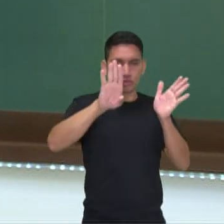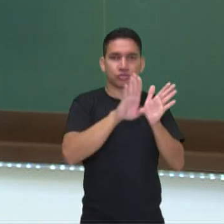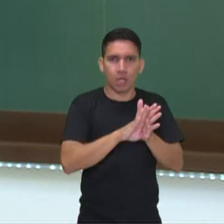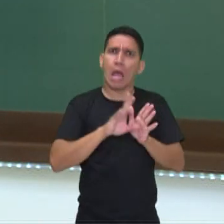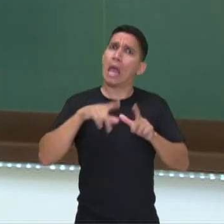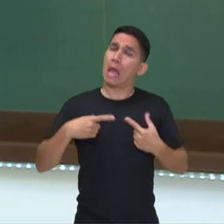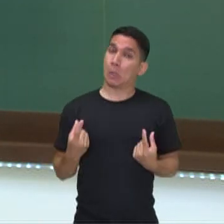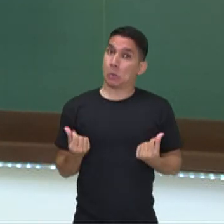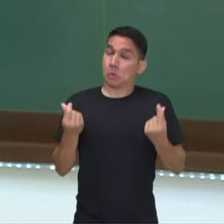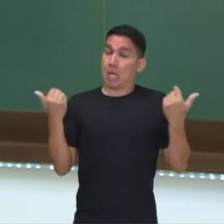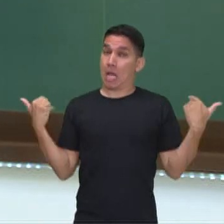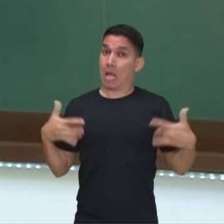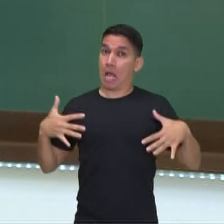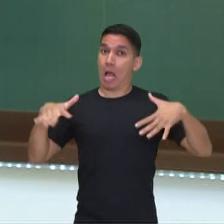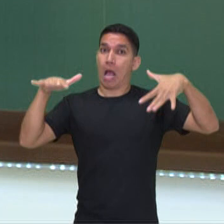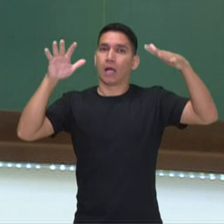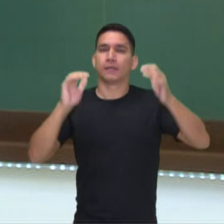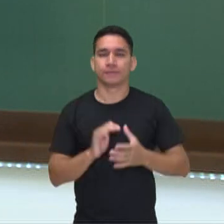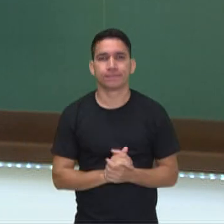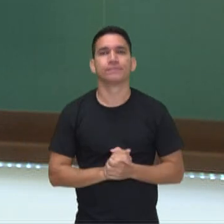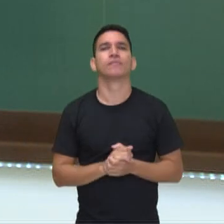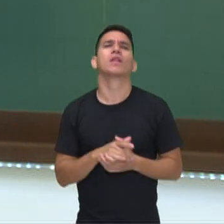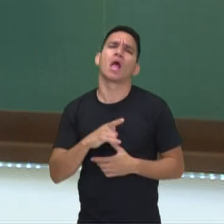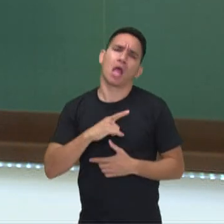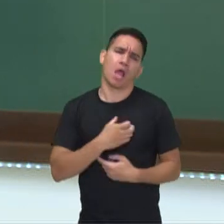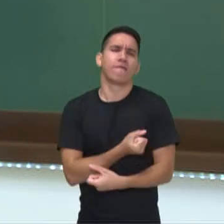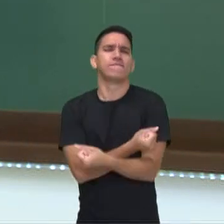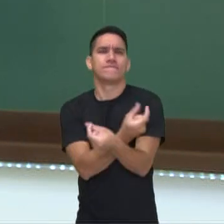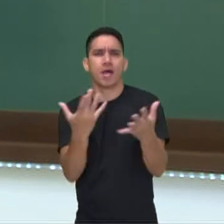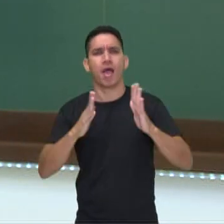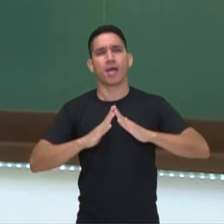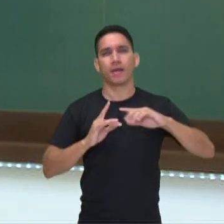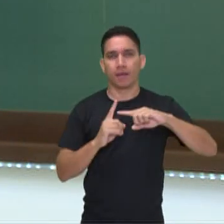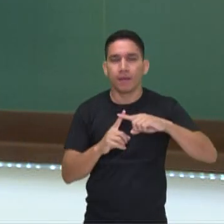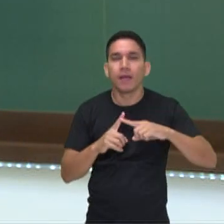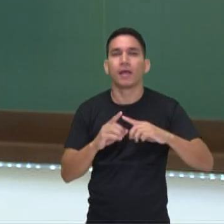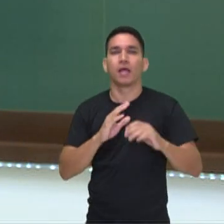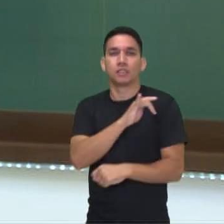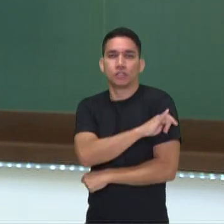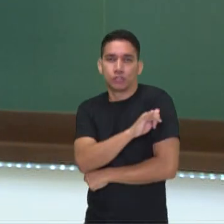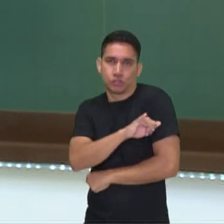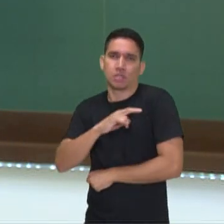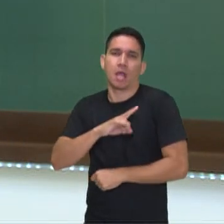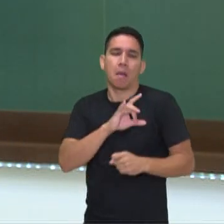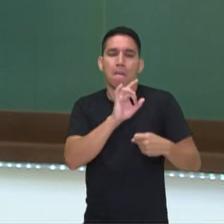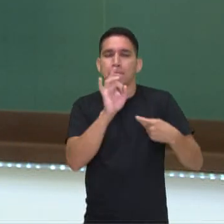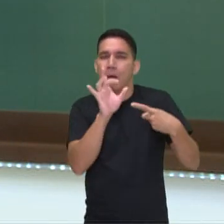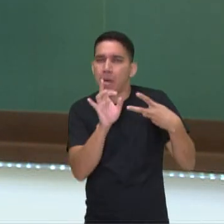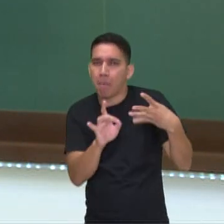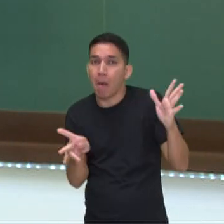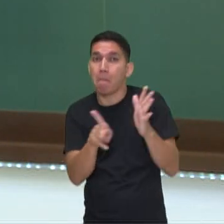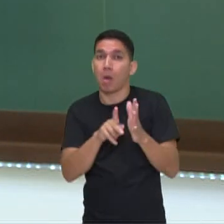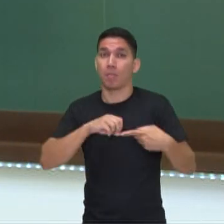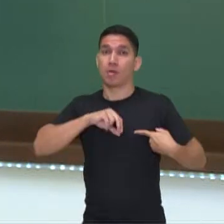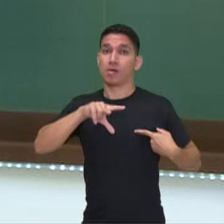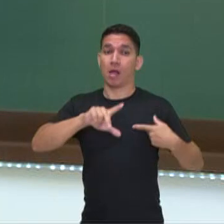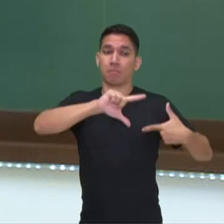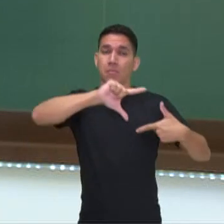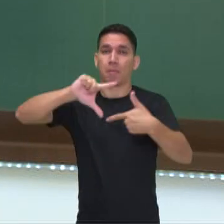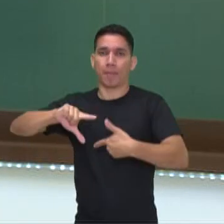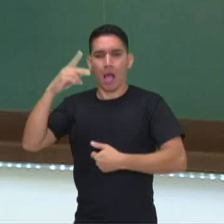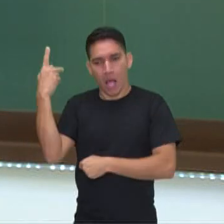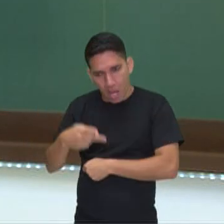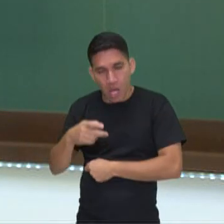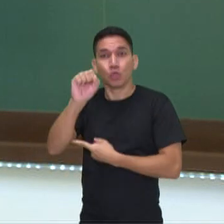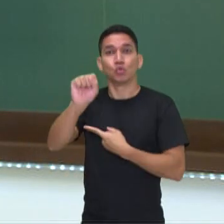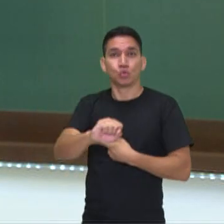né? Então, a gente vai ter muita igreja do Rio de Janeiro com essa caracterização dos azulejos portugueses. E aqui no sul do país, a gente